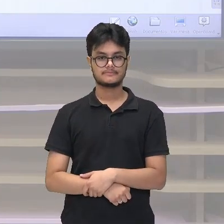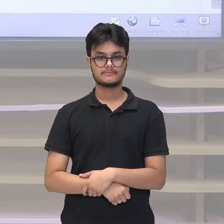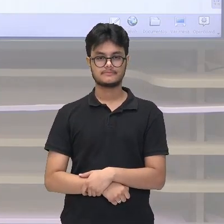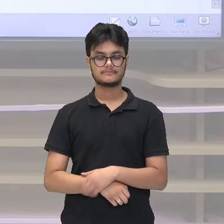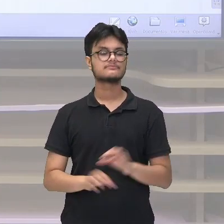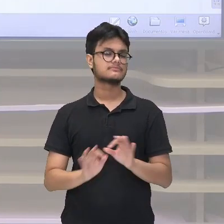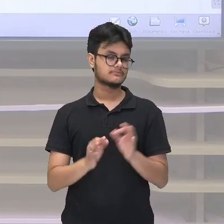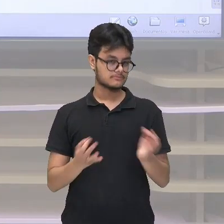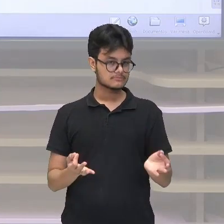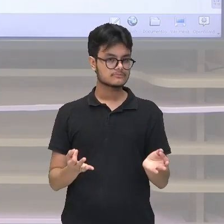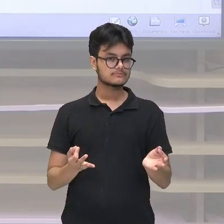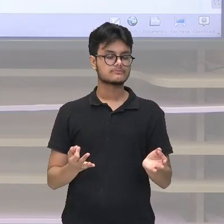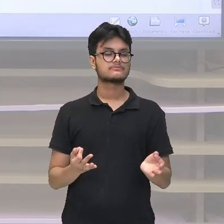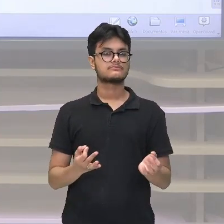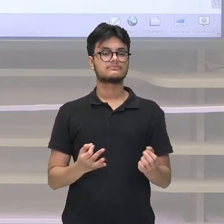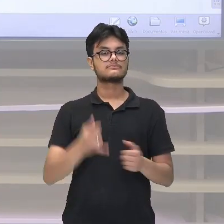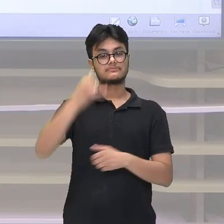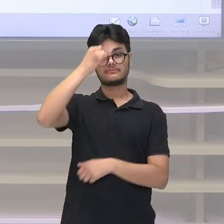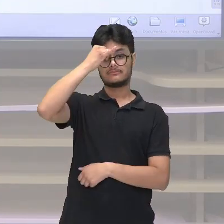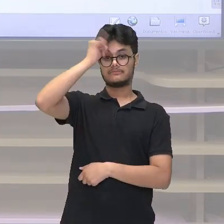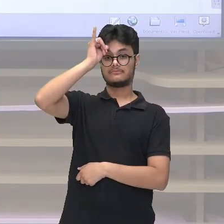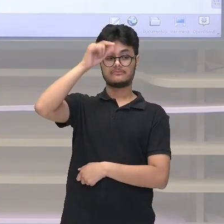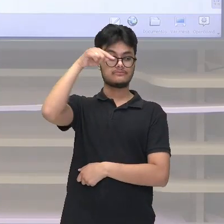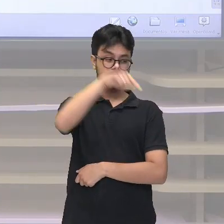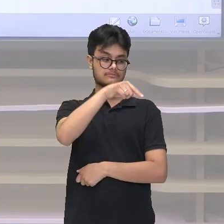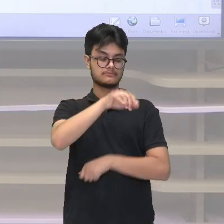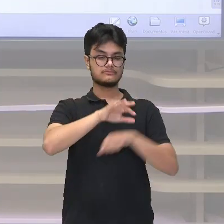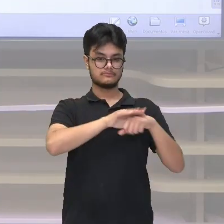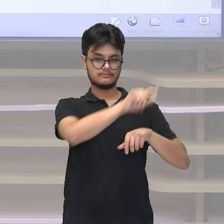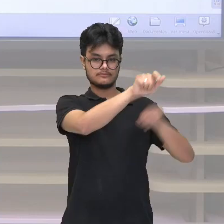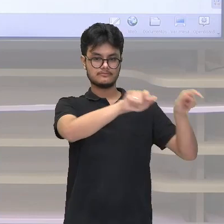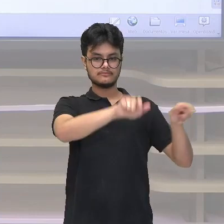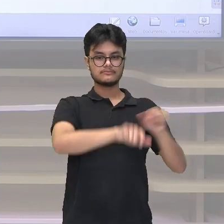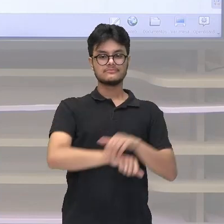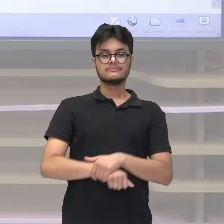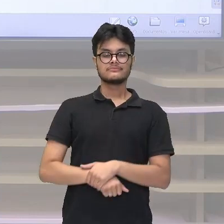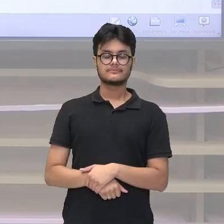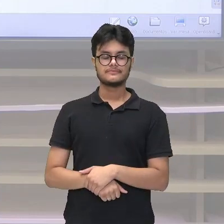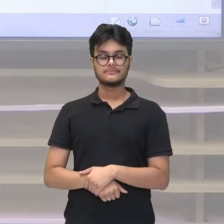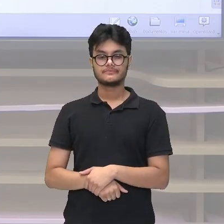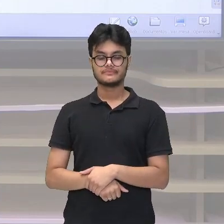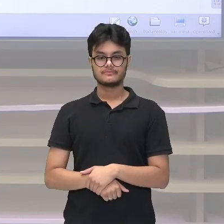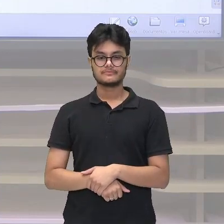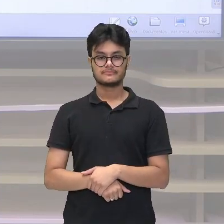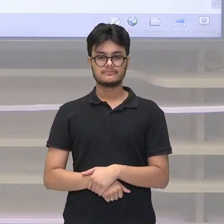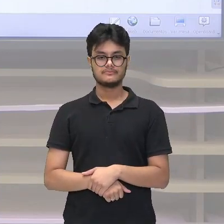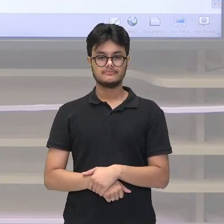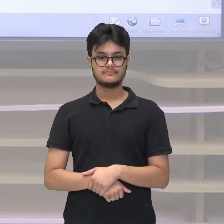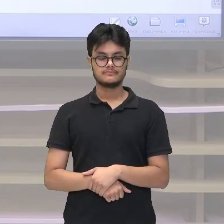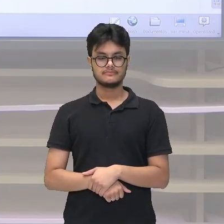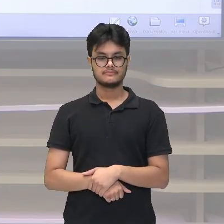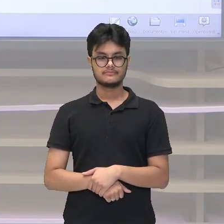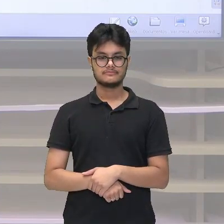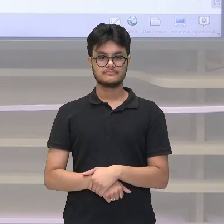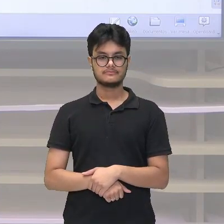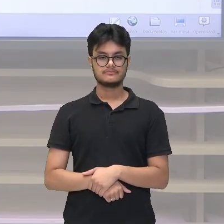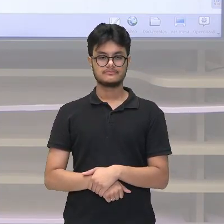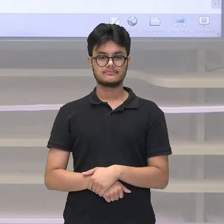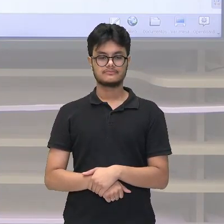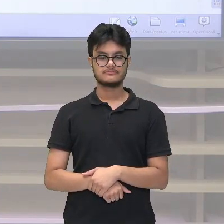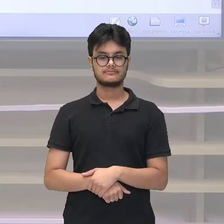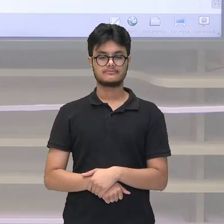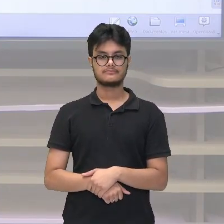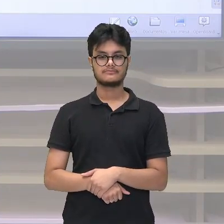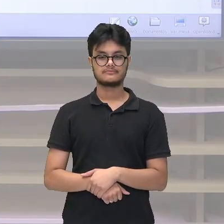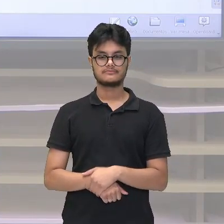a prevenção para que as pessoas não fiquem doentes. É como se a saúde coletiva enxergasse mais na